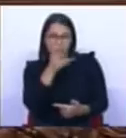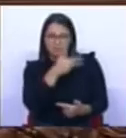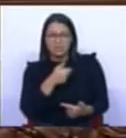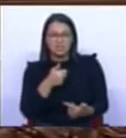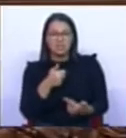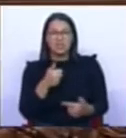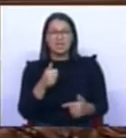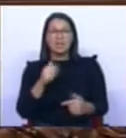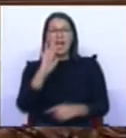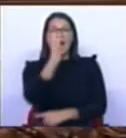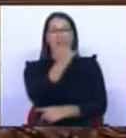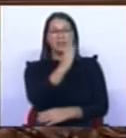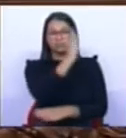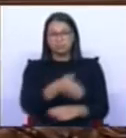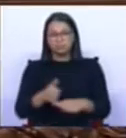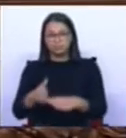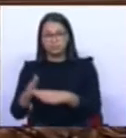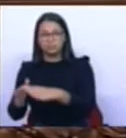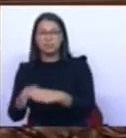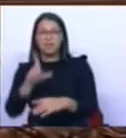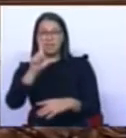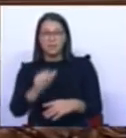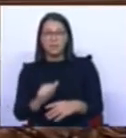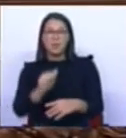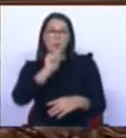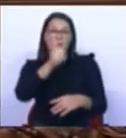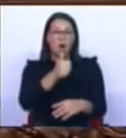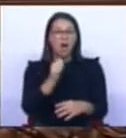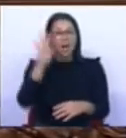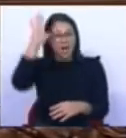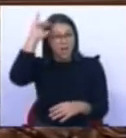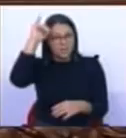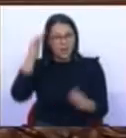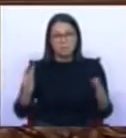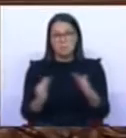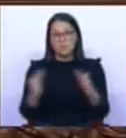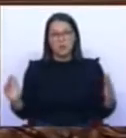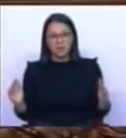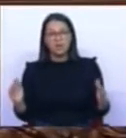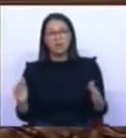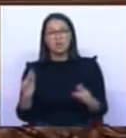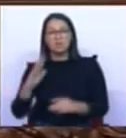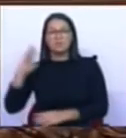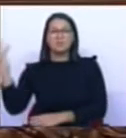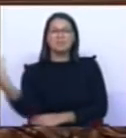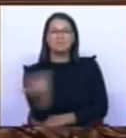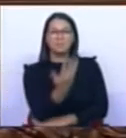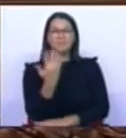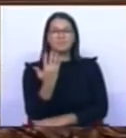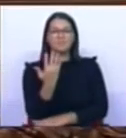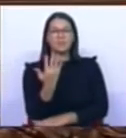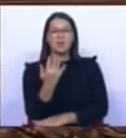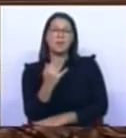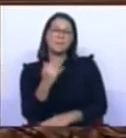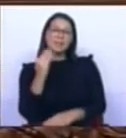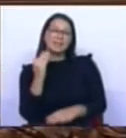não só se abateram árvores, como se procedeu à matança de centenas de animais de grande porte numa selvática operação para satisfazer